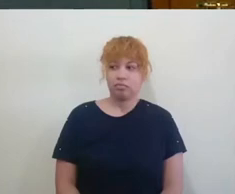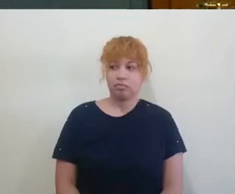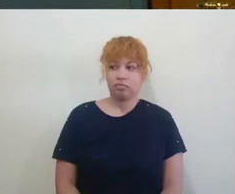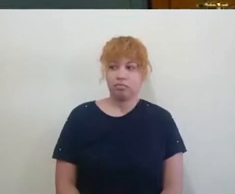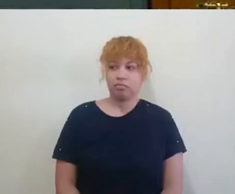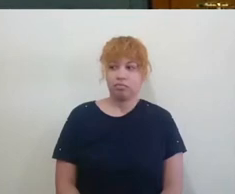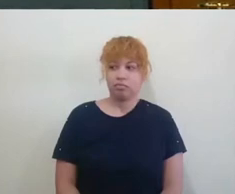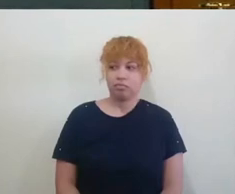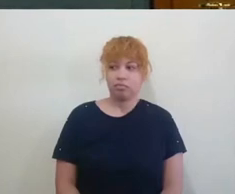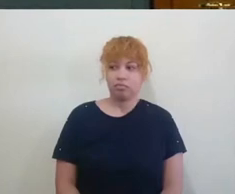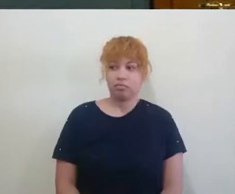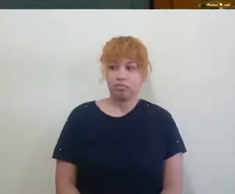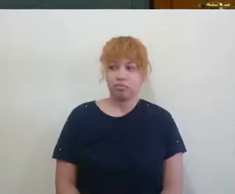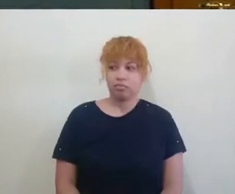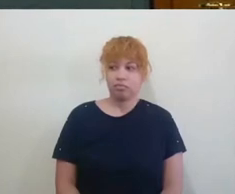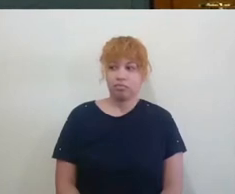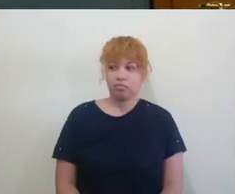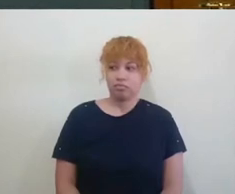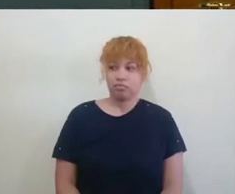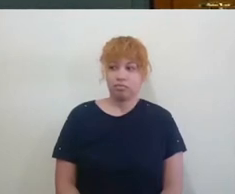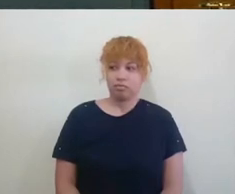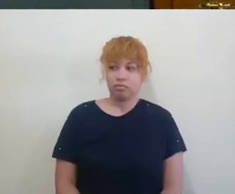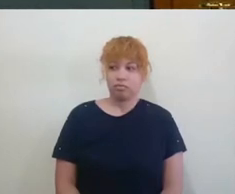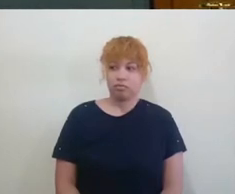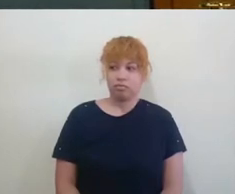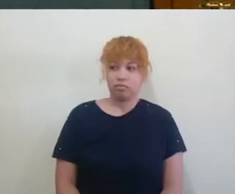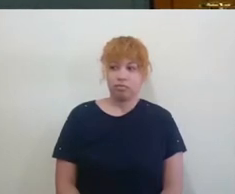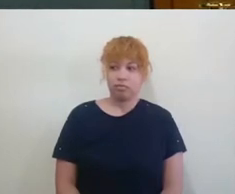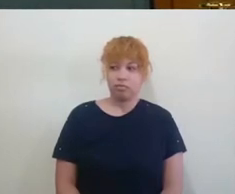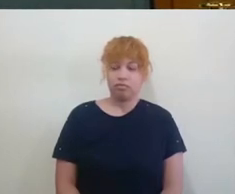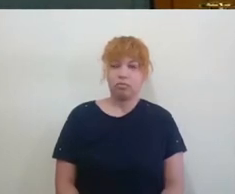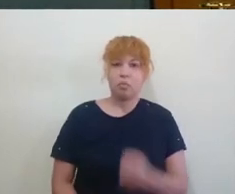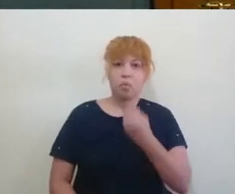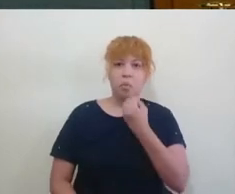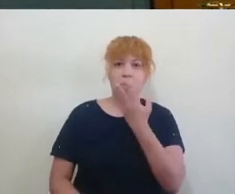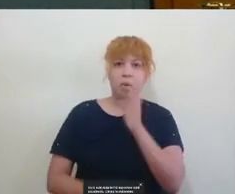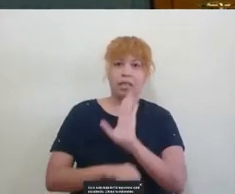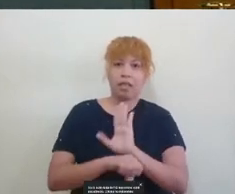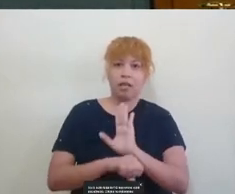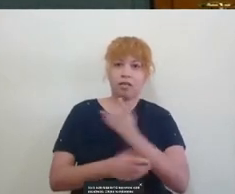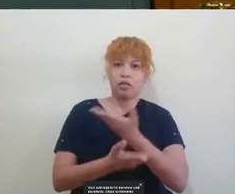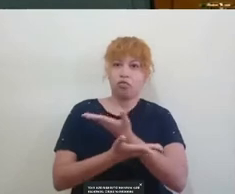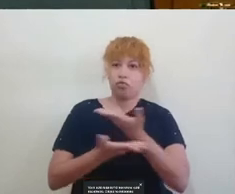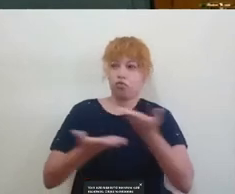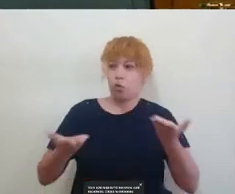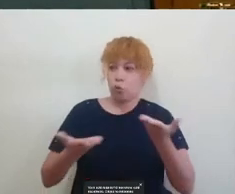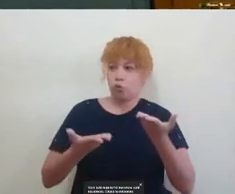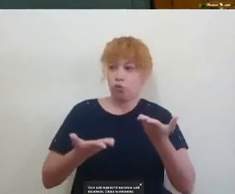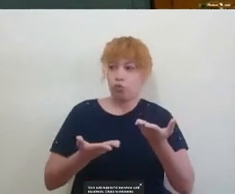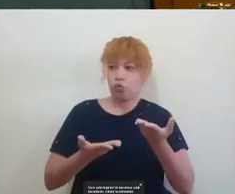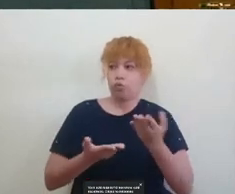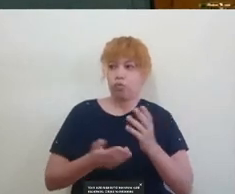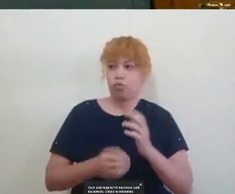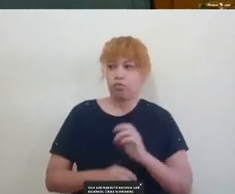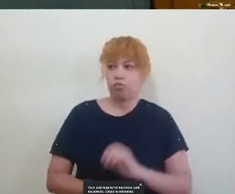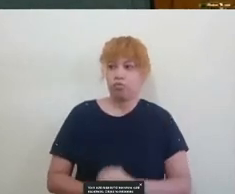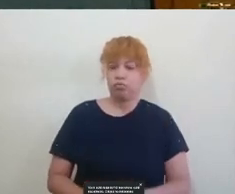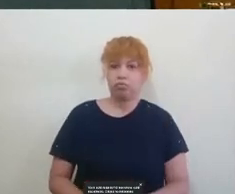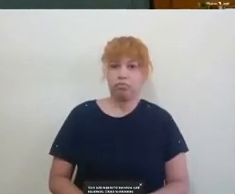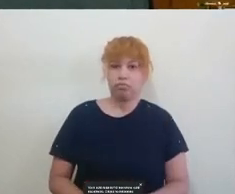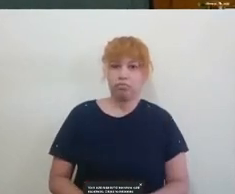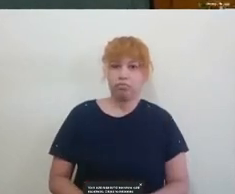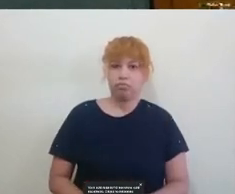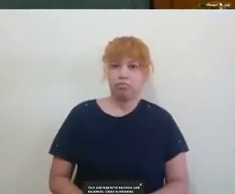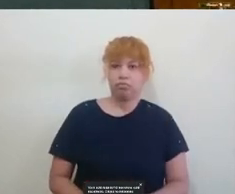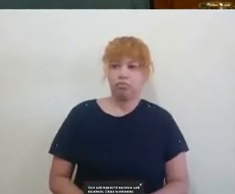sede Campus Dois Irmãos e das unidades acadêmicas de Serra Talhada e Cabo